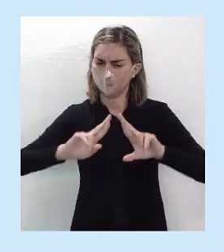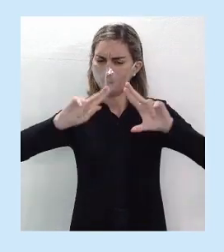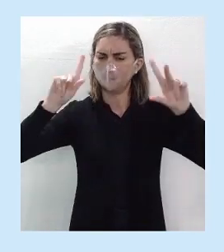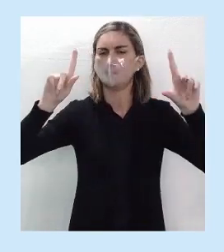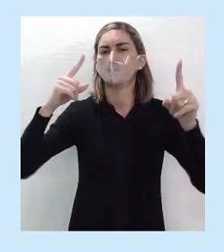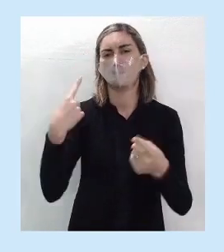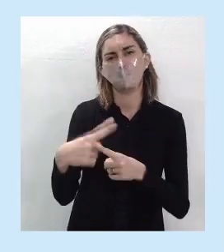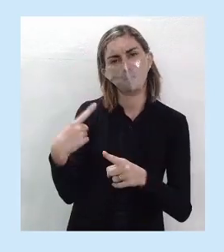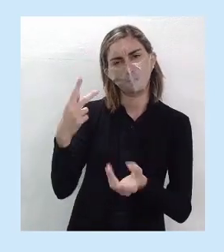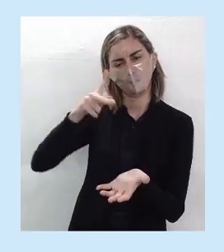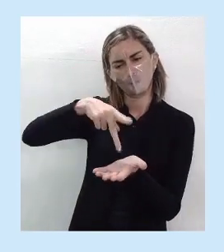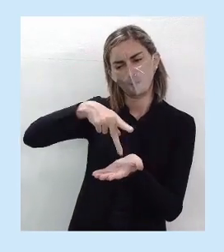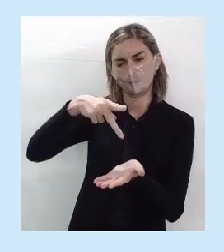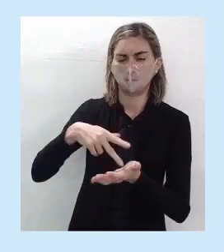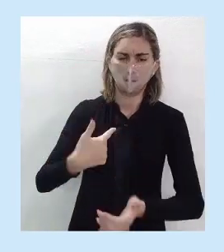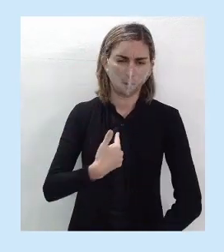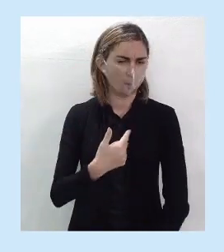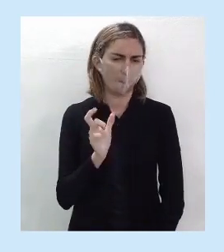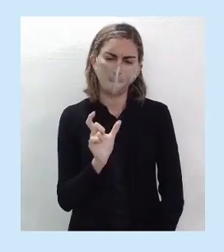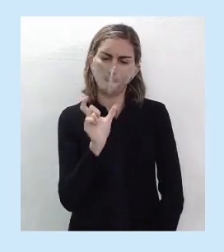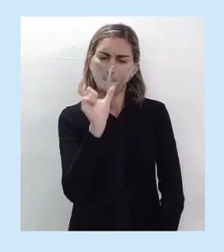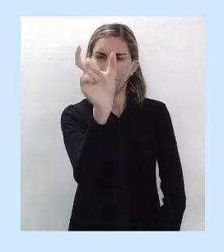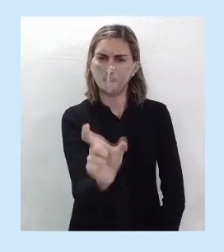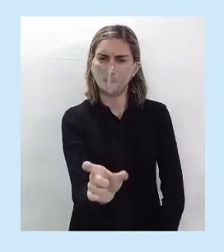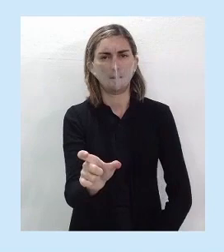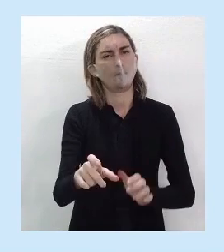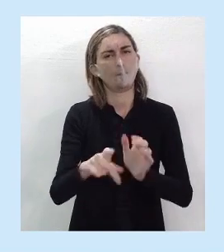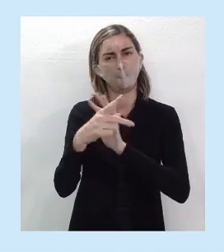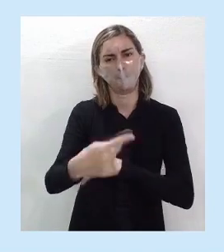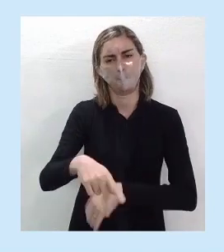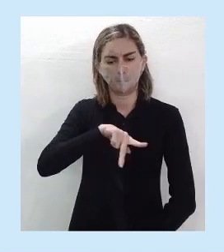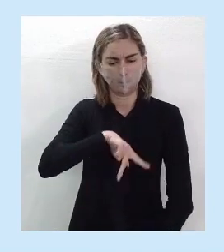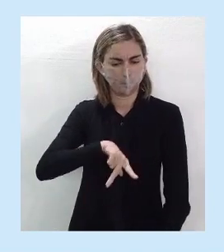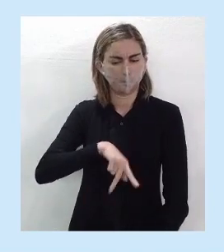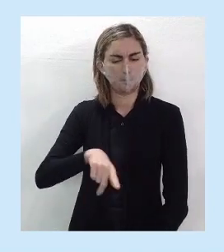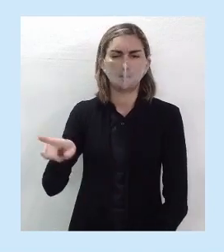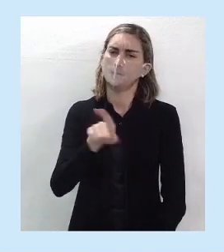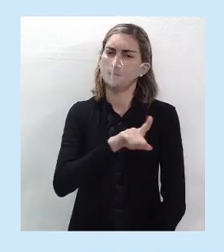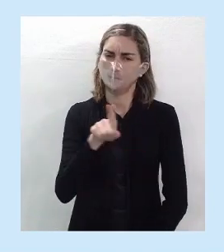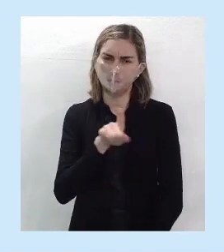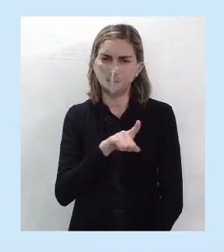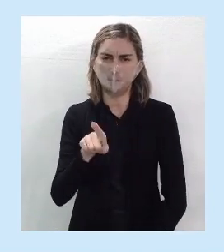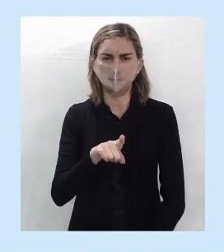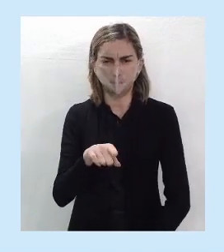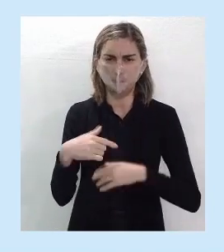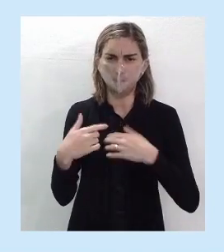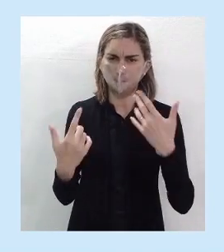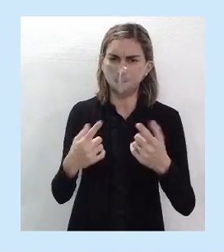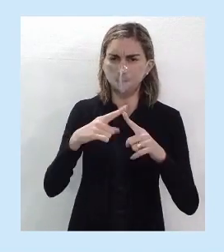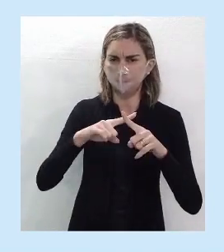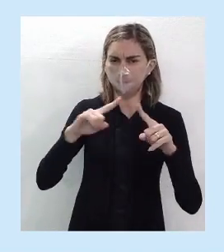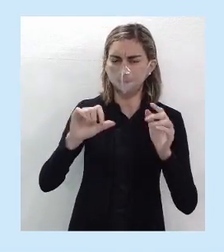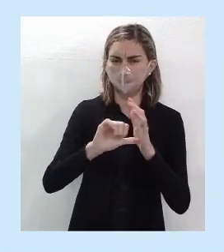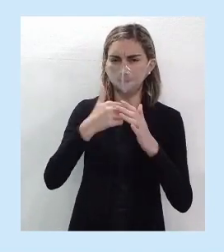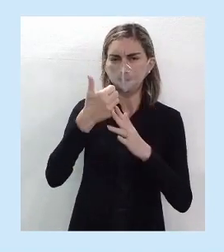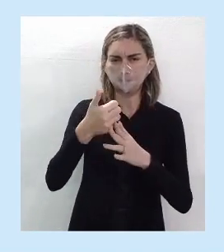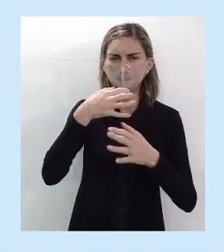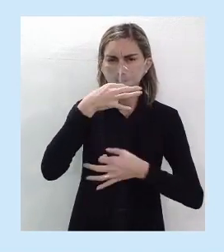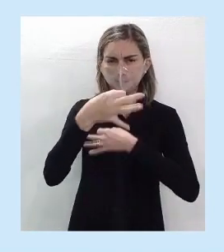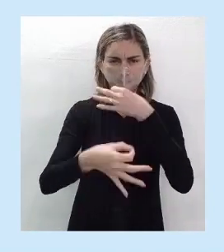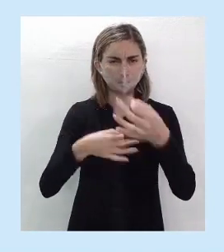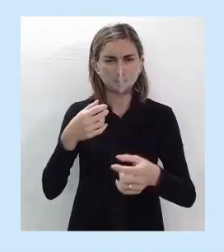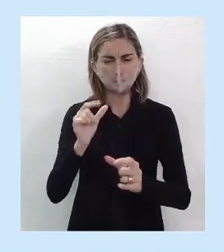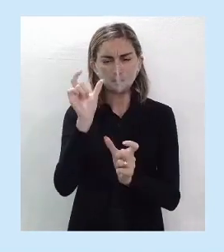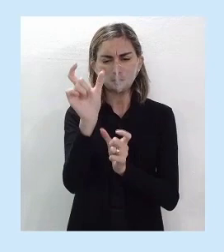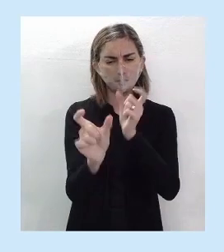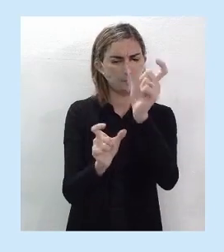porque na verdade nem é uma palavra assim de origem portuguesa mesmo. Mas primeiro, vamos comentar um pouquinho